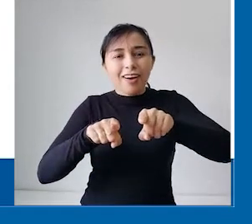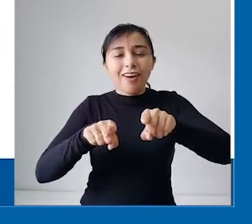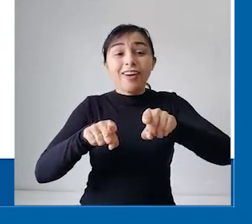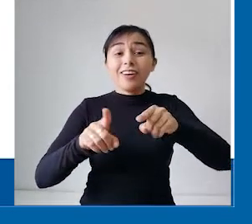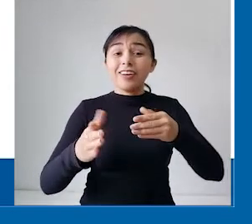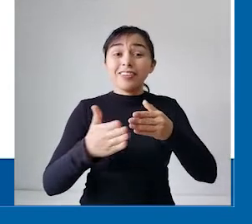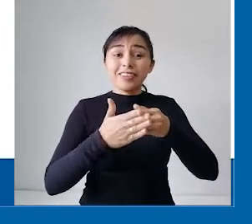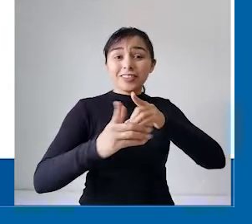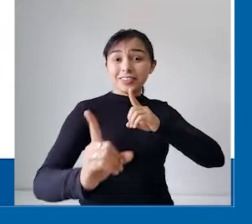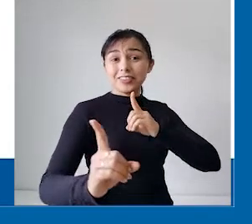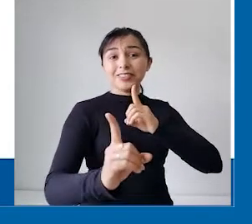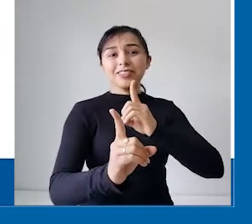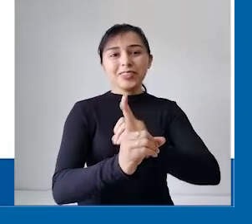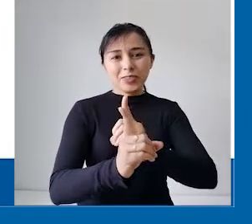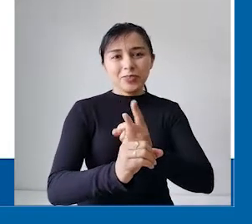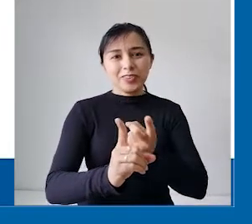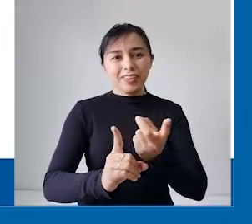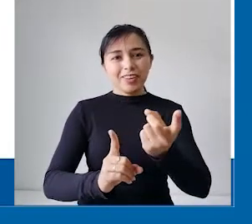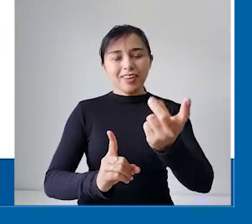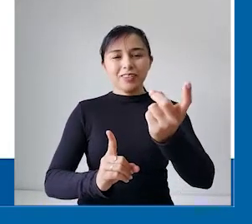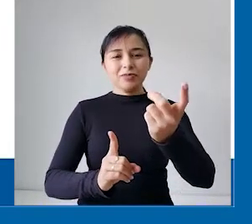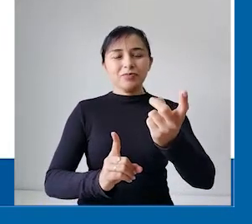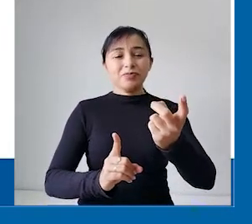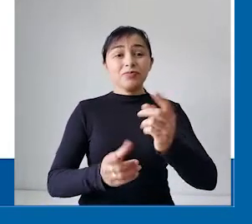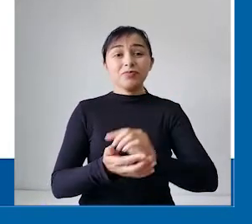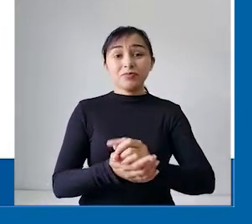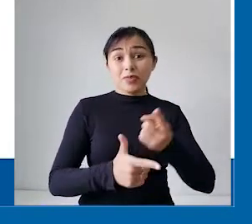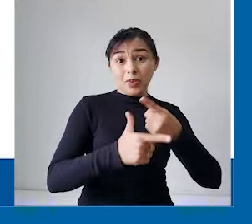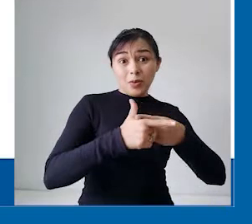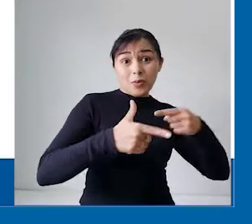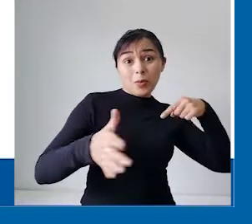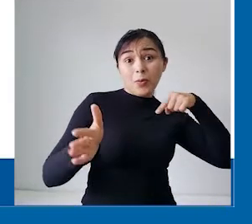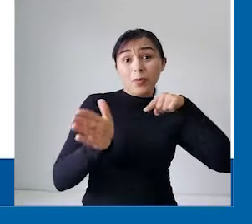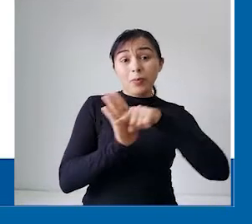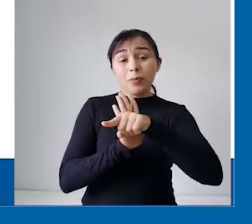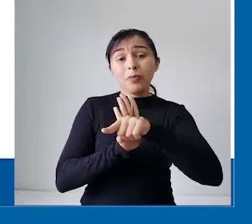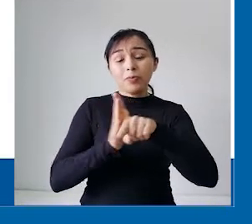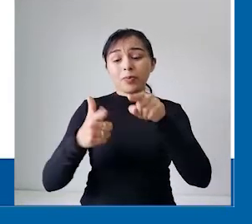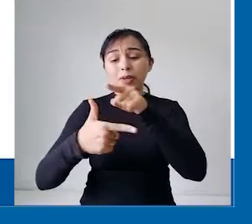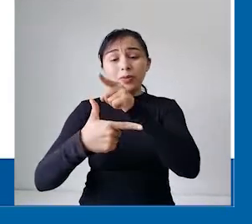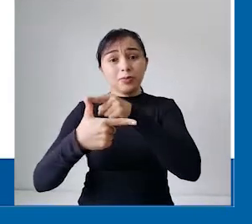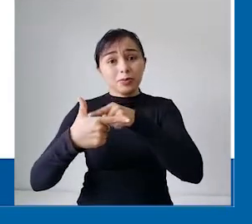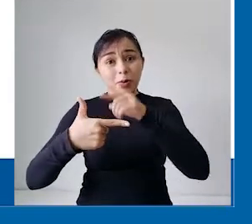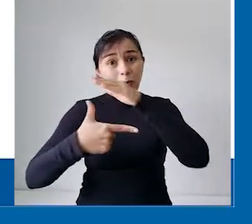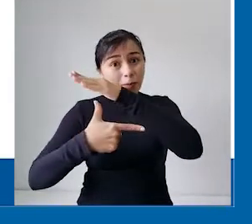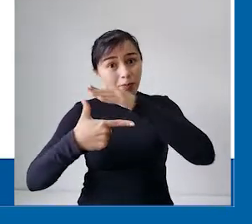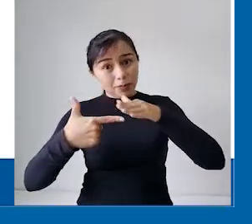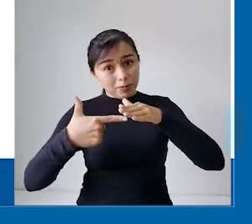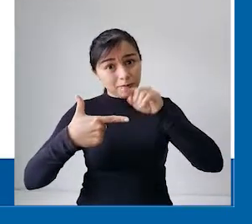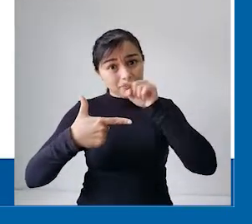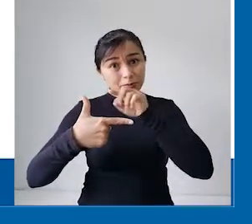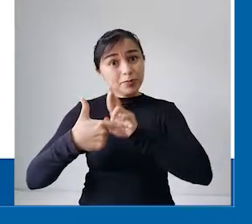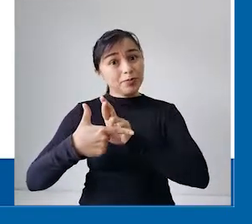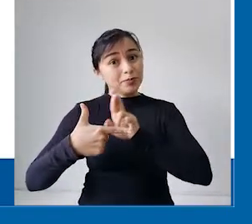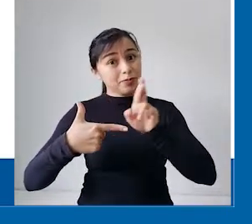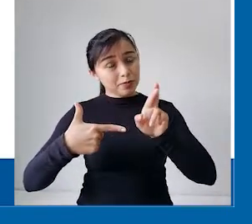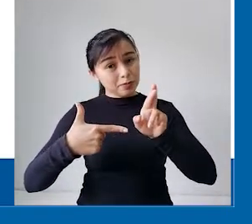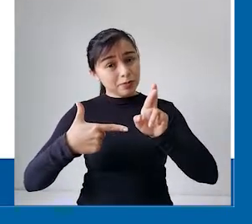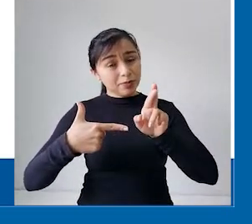se encontraram no infinito. Quem és tu? Indagou ele em ânsia